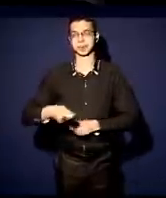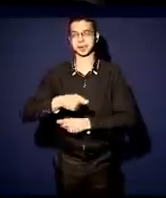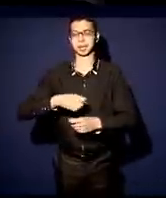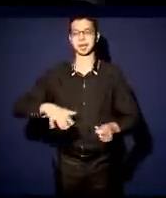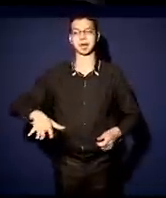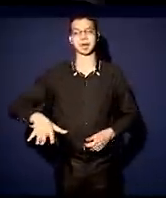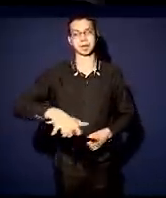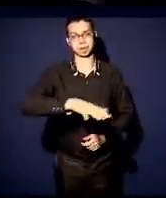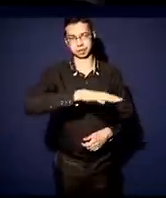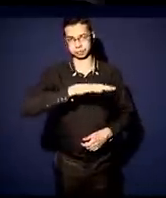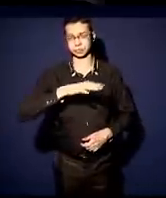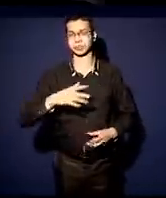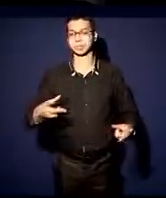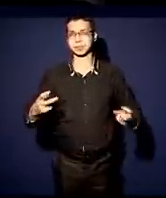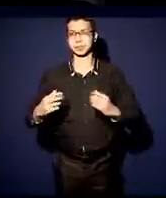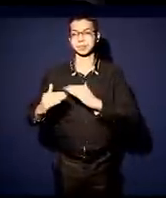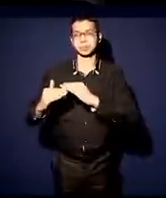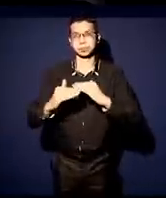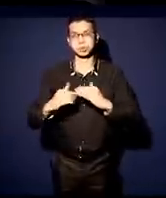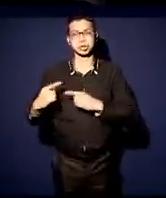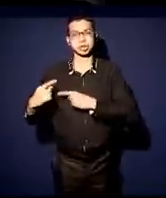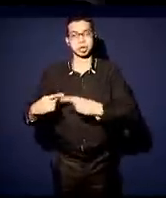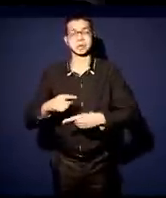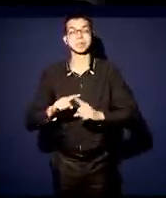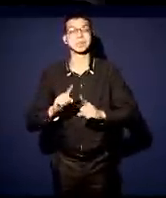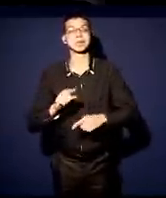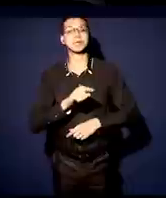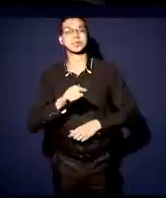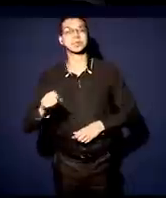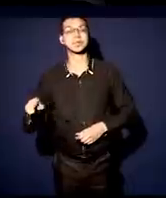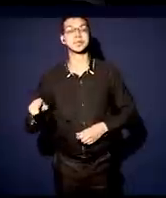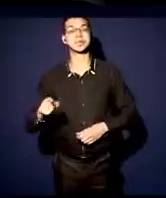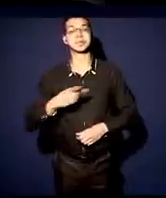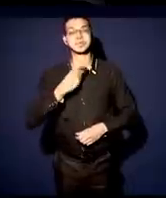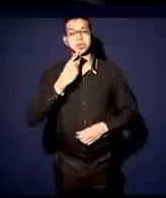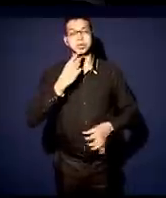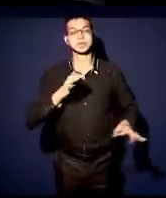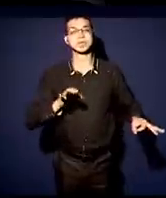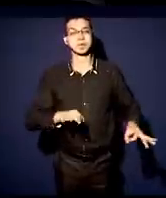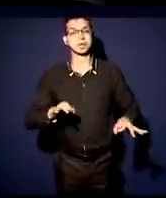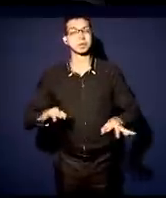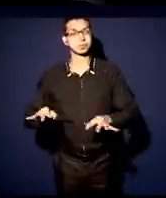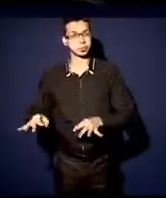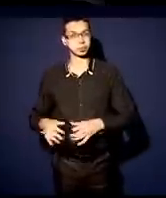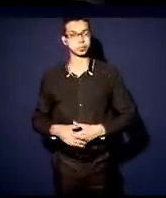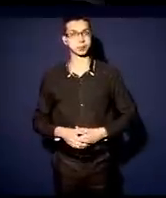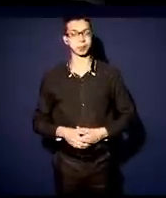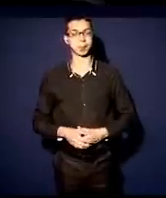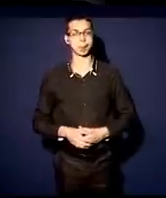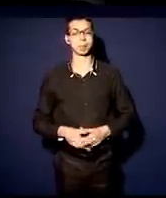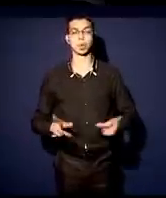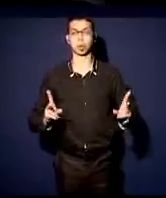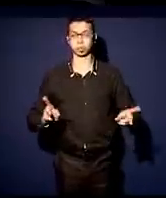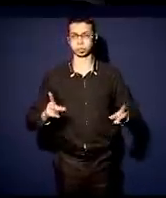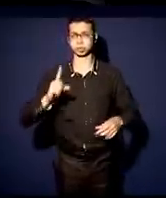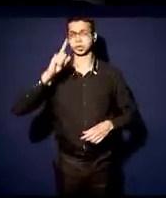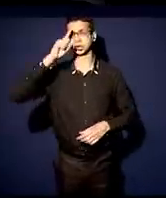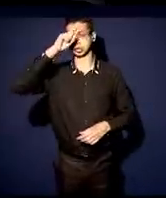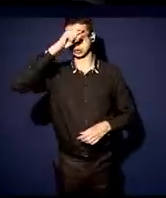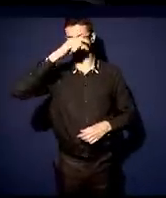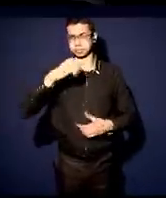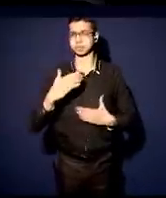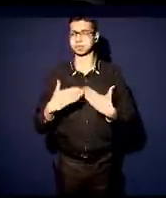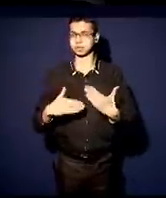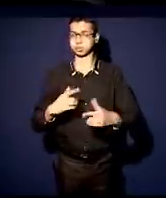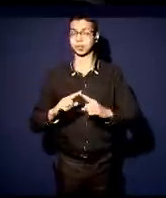mercado de trabalho, por todas as transformações que você corretamente citou, ele vai continuar apertado, mas, por outro lado, a inflação vai